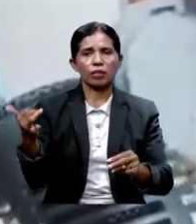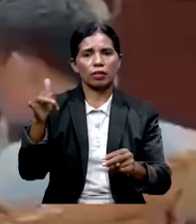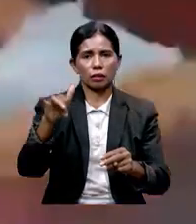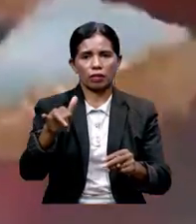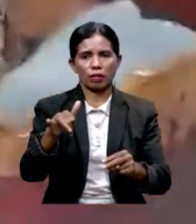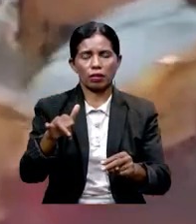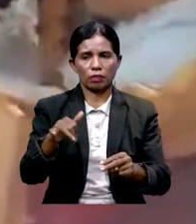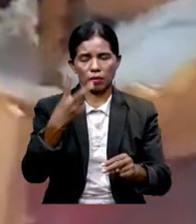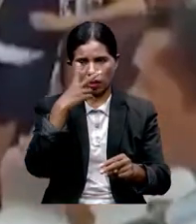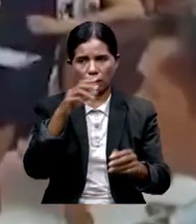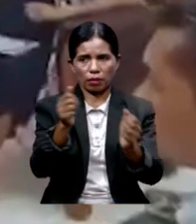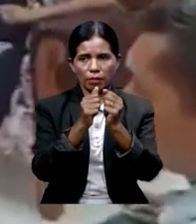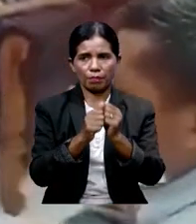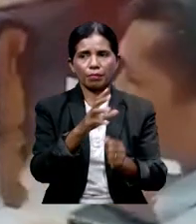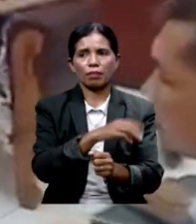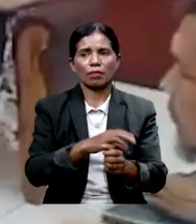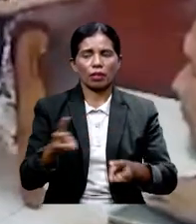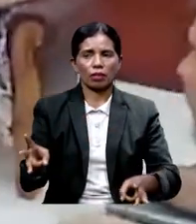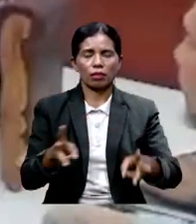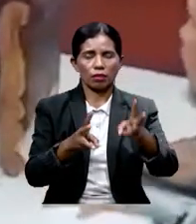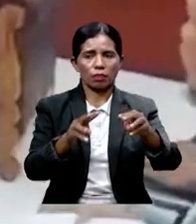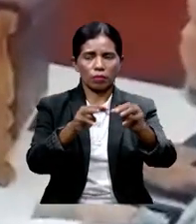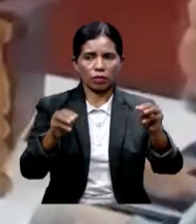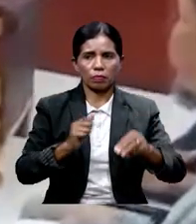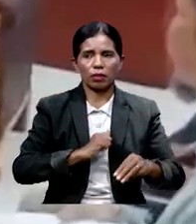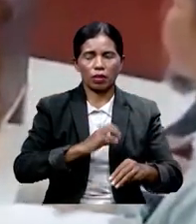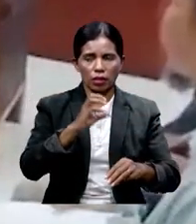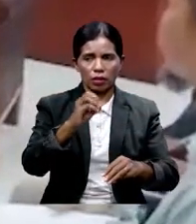a tu considerar. Atualmente kondisi estrada rural munisipa Ainaru